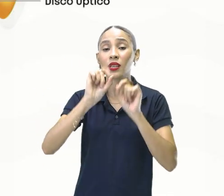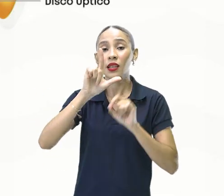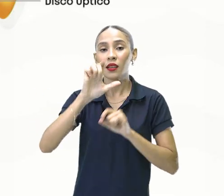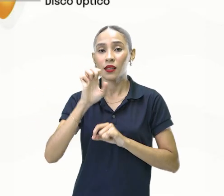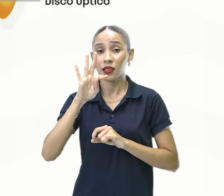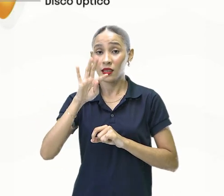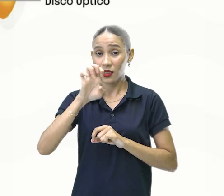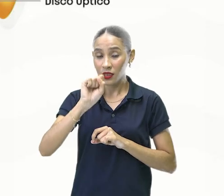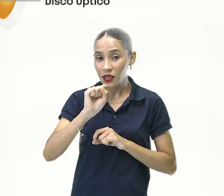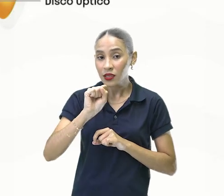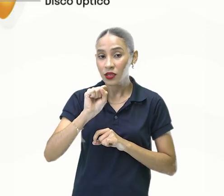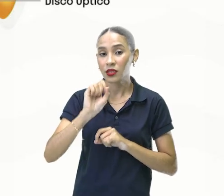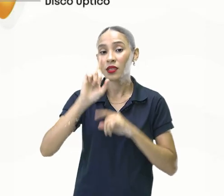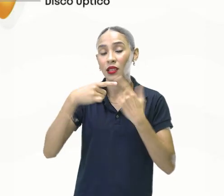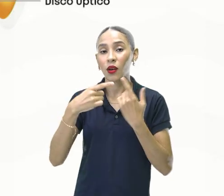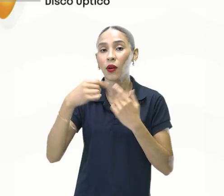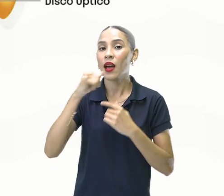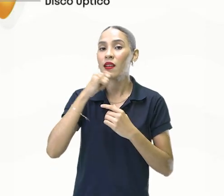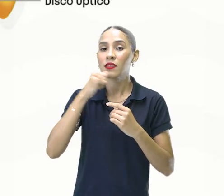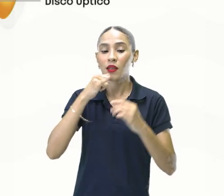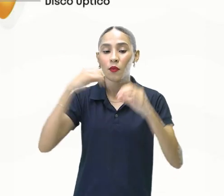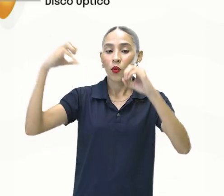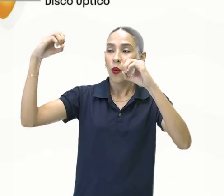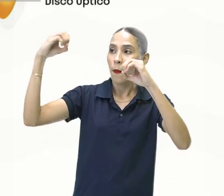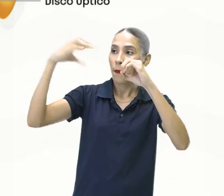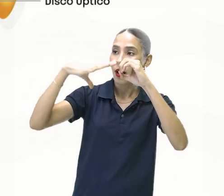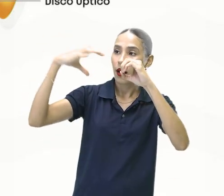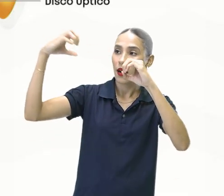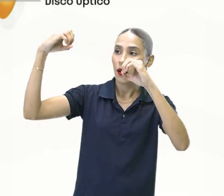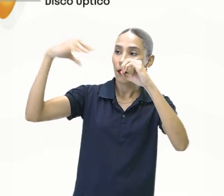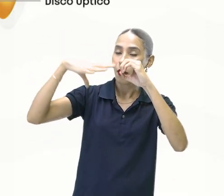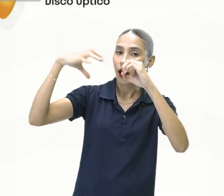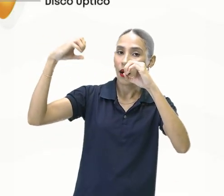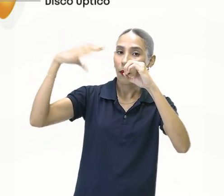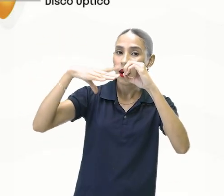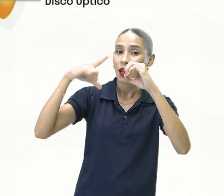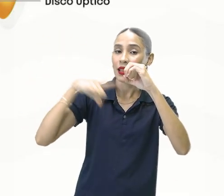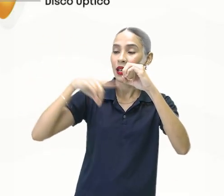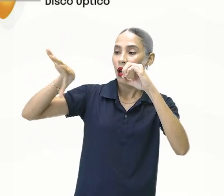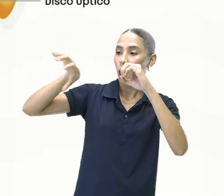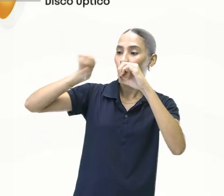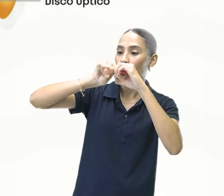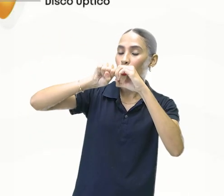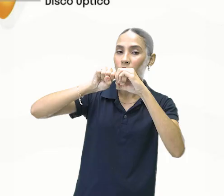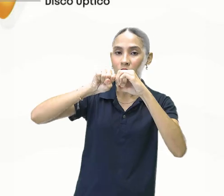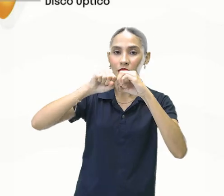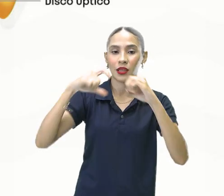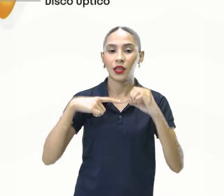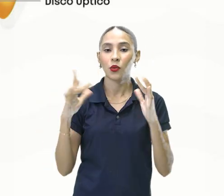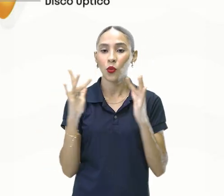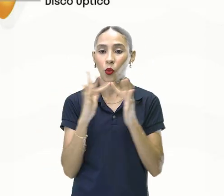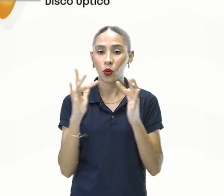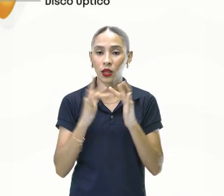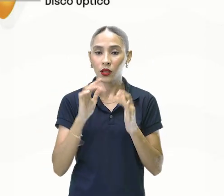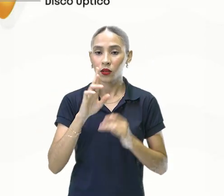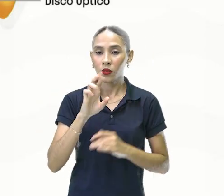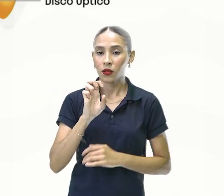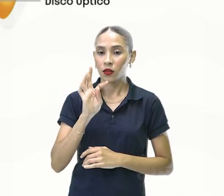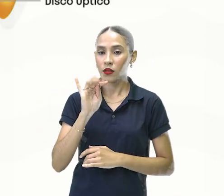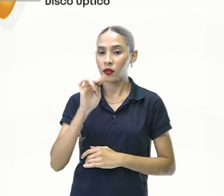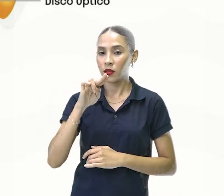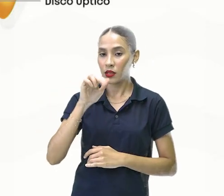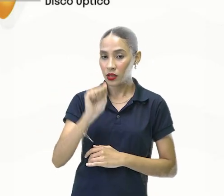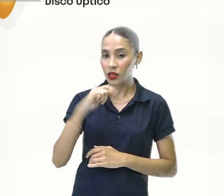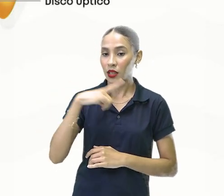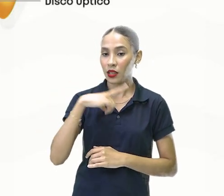que faz com que os raios luminosos cheguem até a retina, que é onde